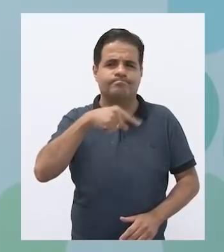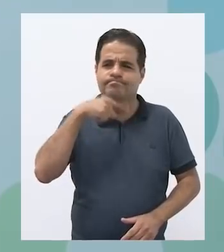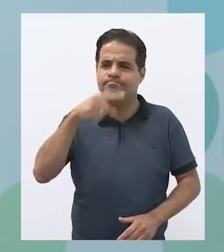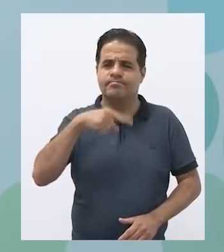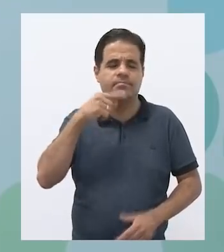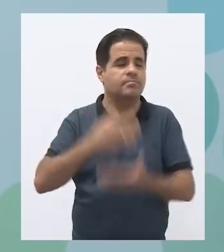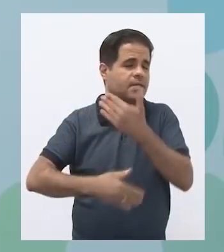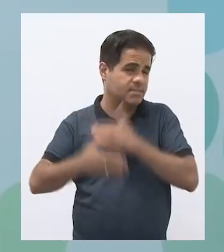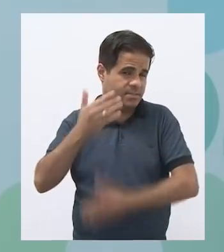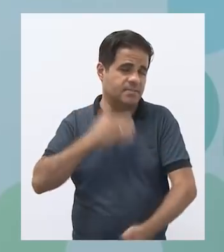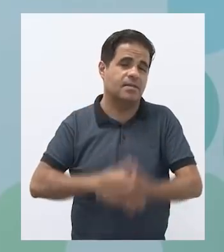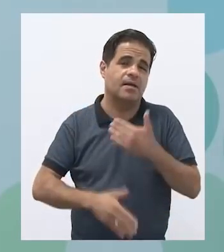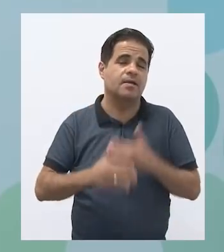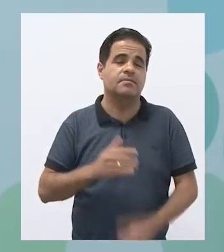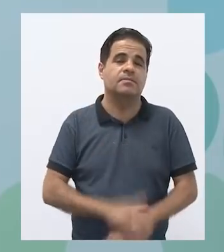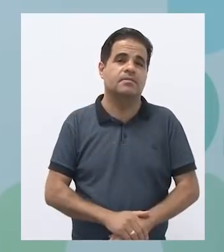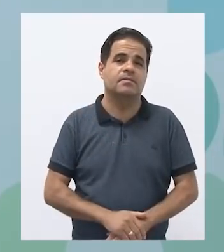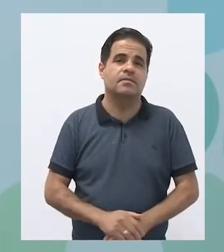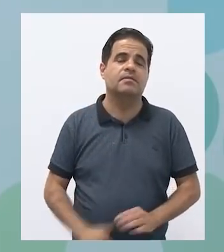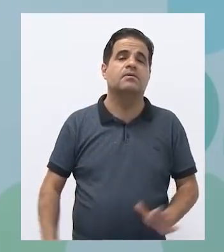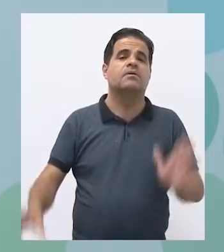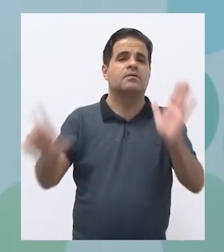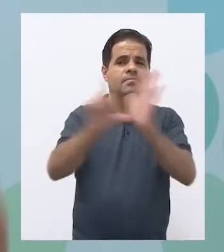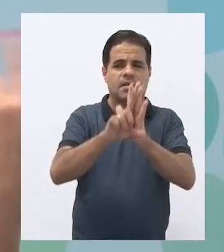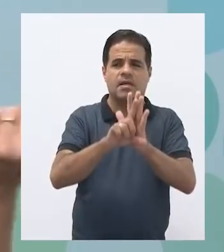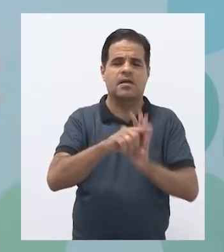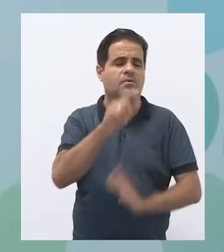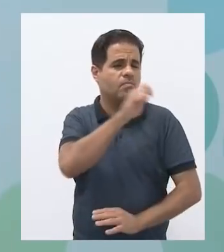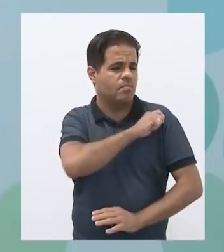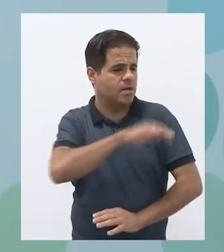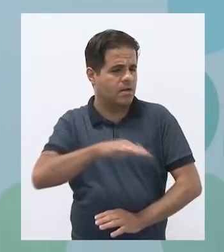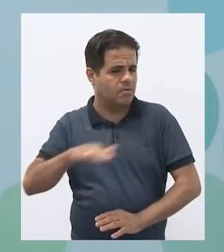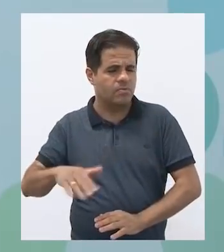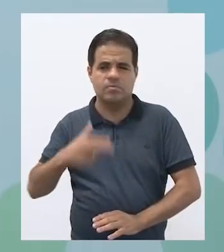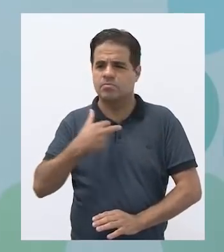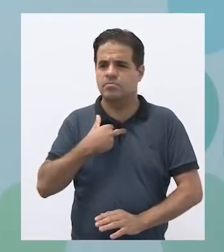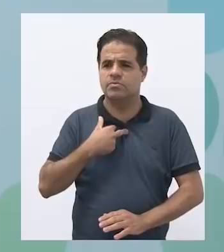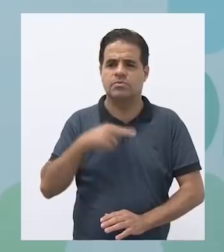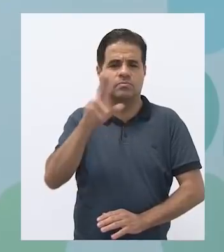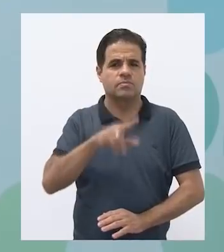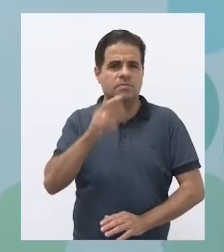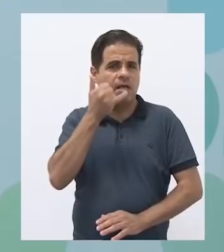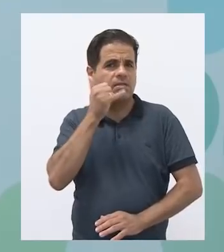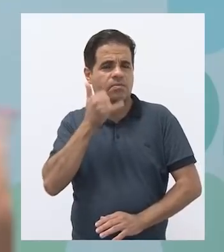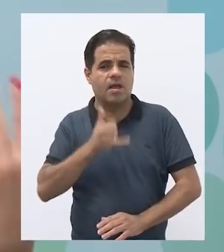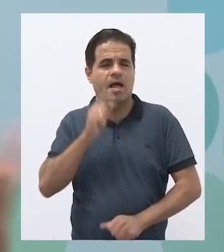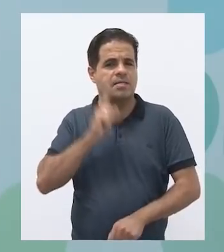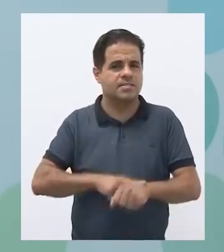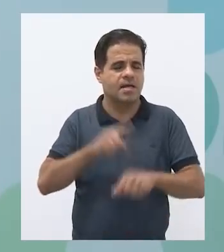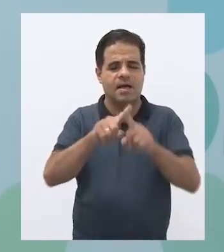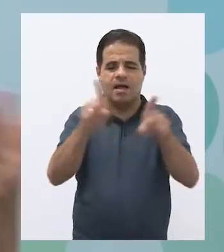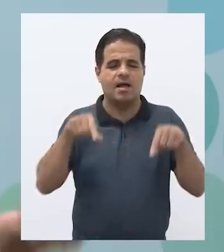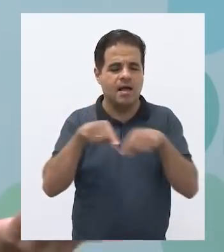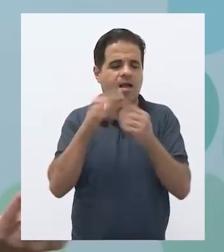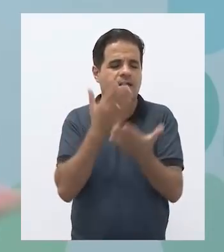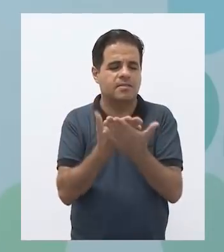Existia uma época aí que existia uma lei que o aluno, o professor não podia usar celular na sala de aula,